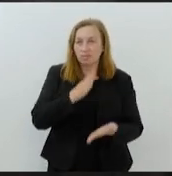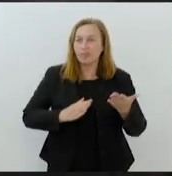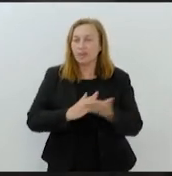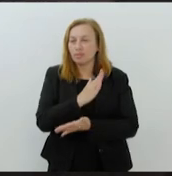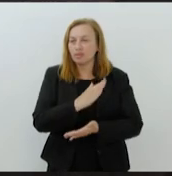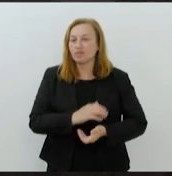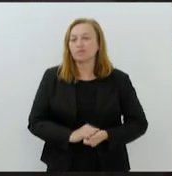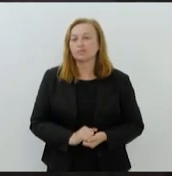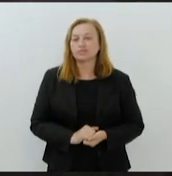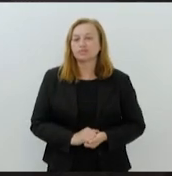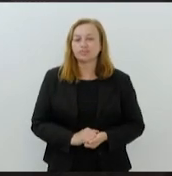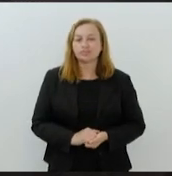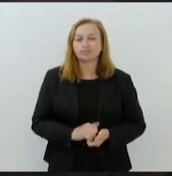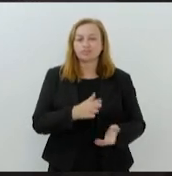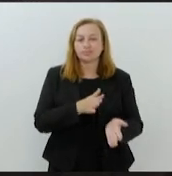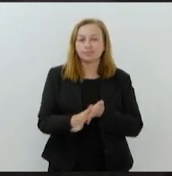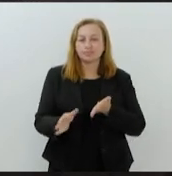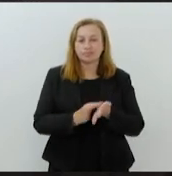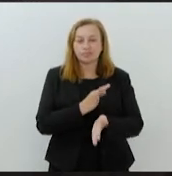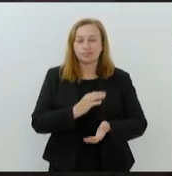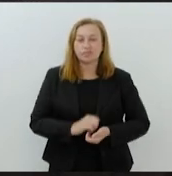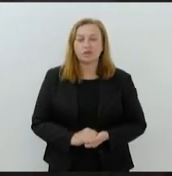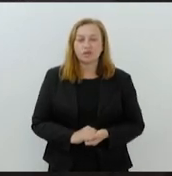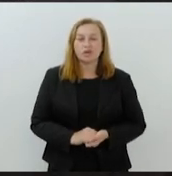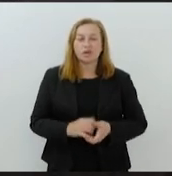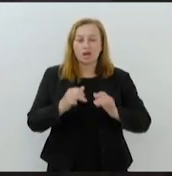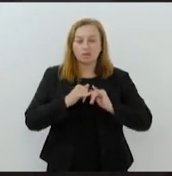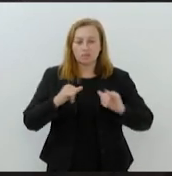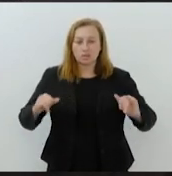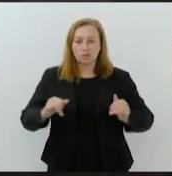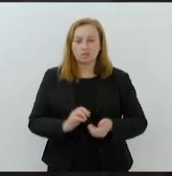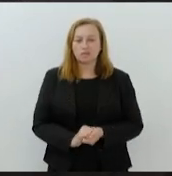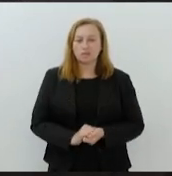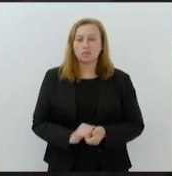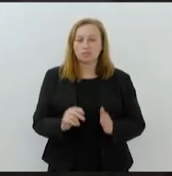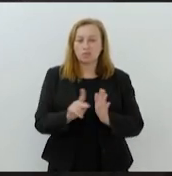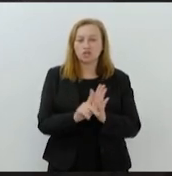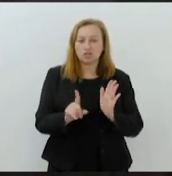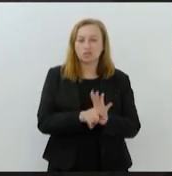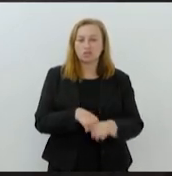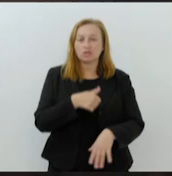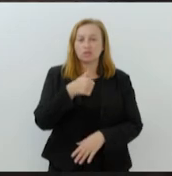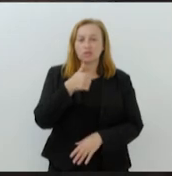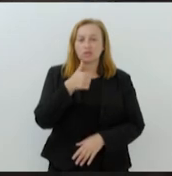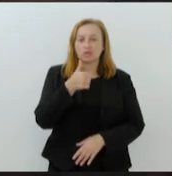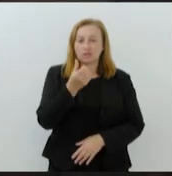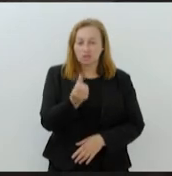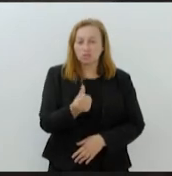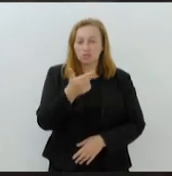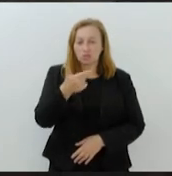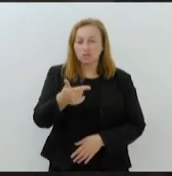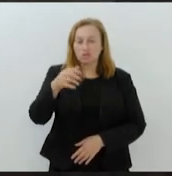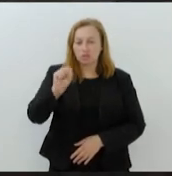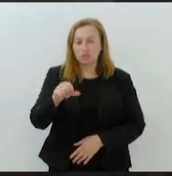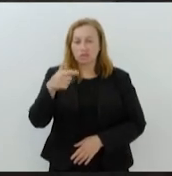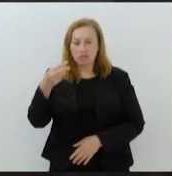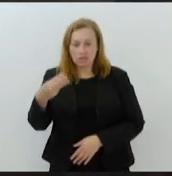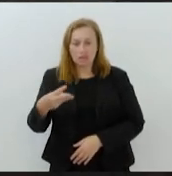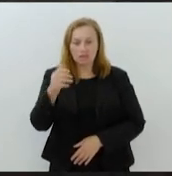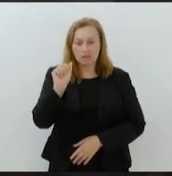estão. Aprovado. Vai autógrafo. Anuncio projeto de lei número 6.283-A